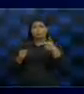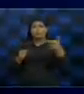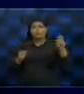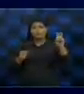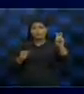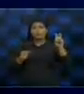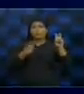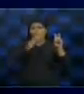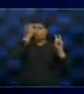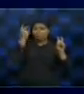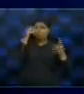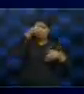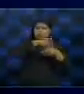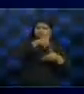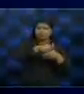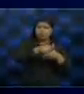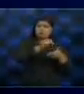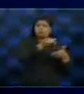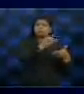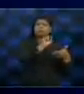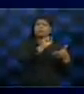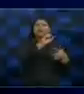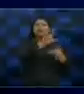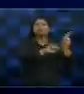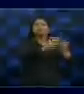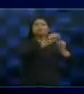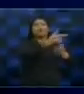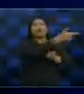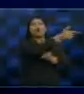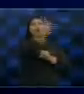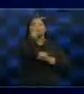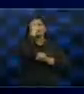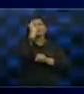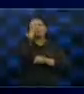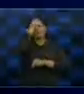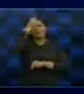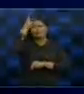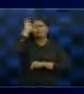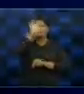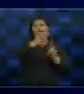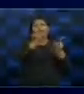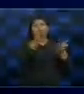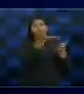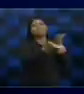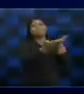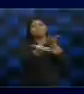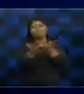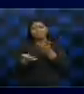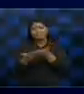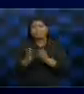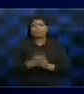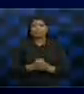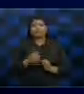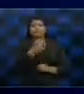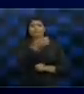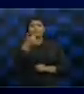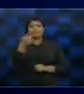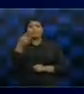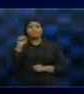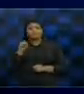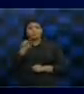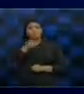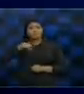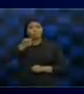414.225 eleitores votaram nos outros 7 candidatos que deixaram a disputa e quase 113 mil votaram em branco ou